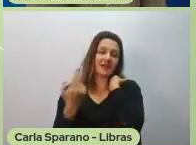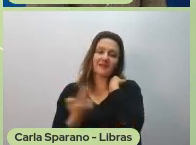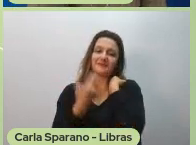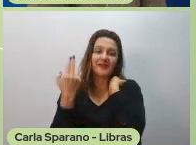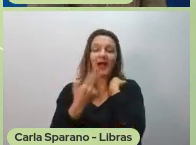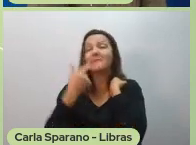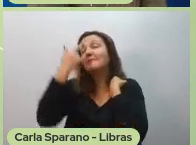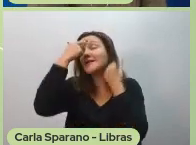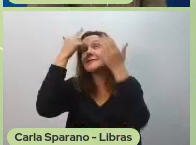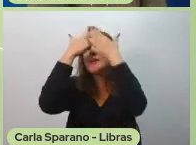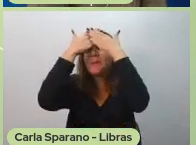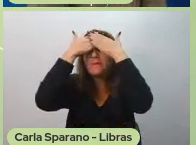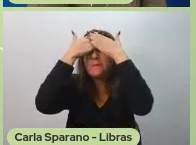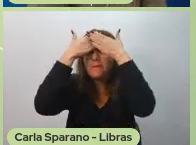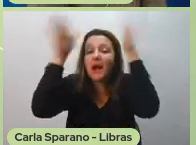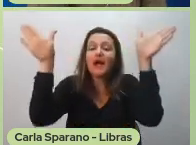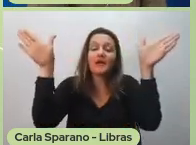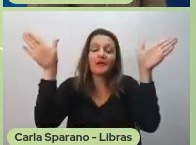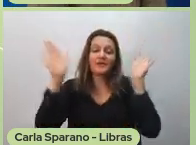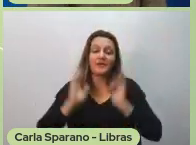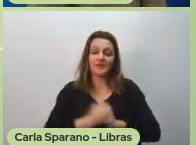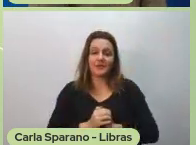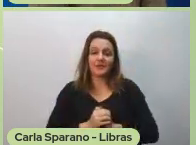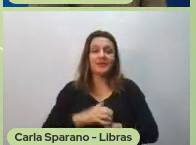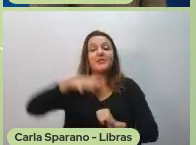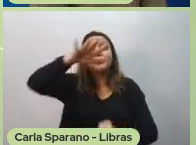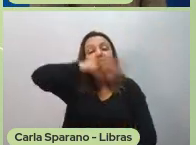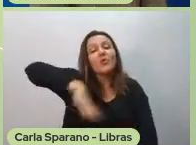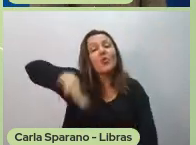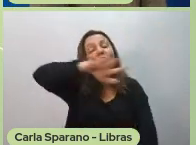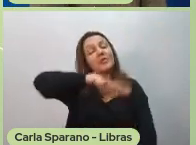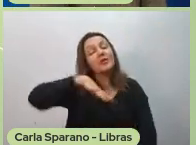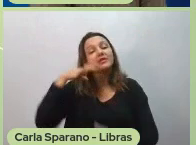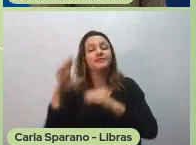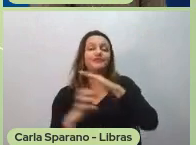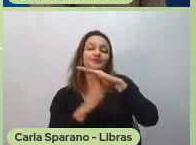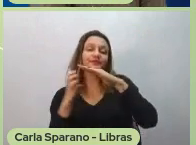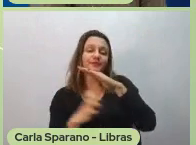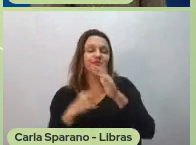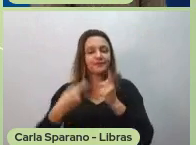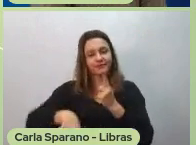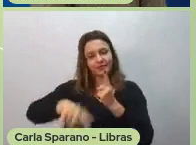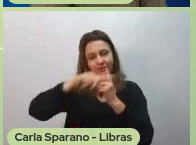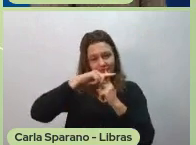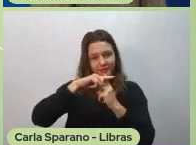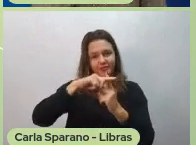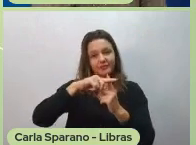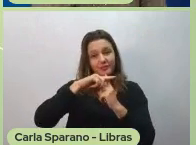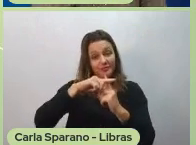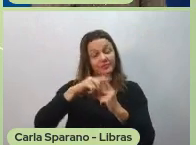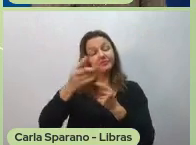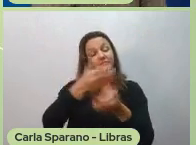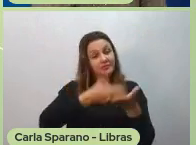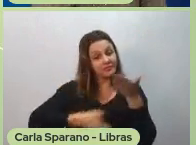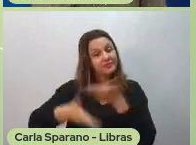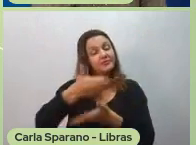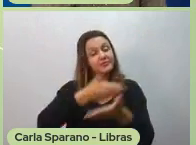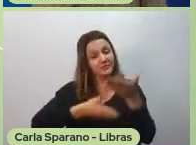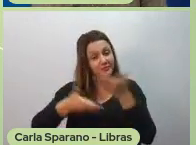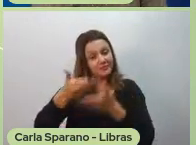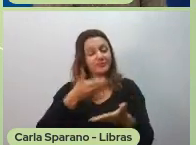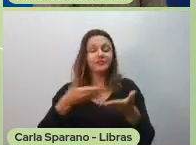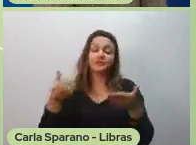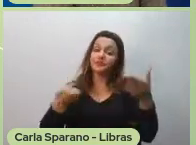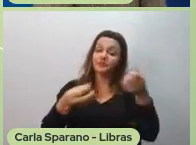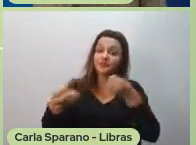gente pensar num ambiente organizacional positivo, colaborativo e